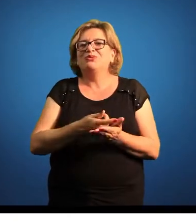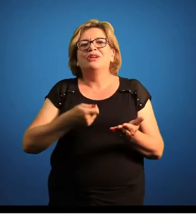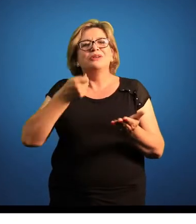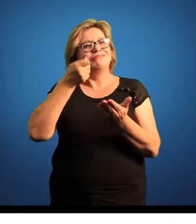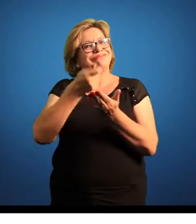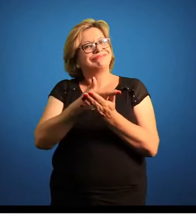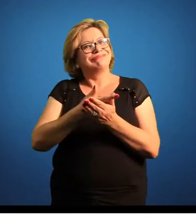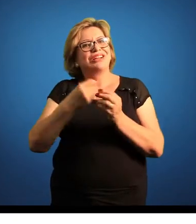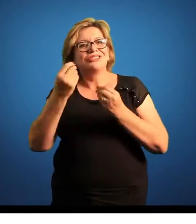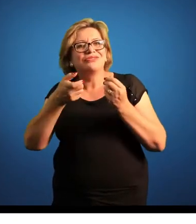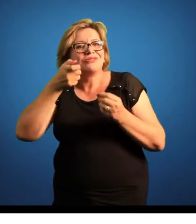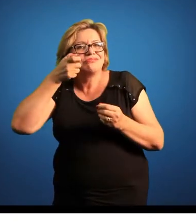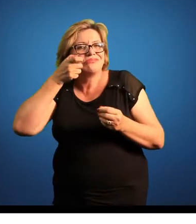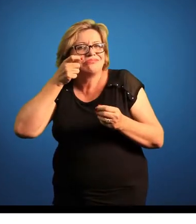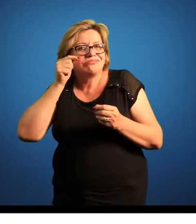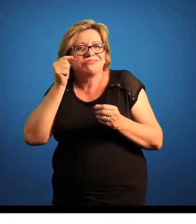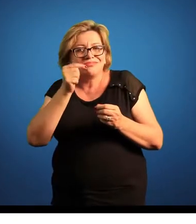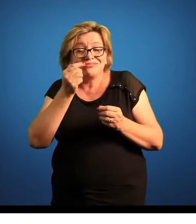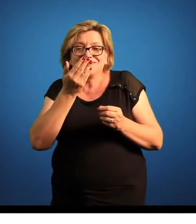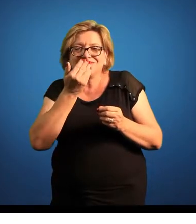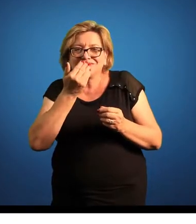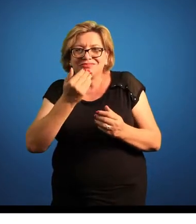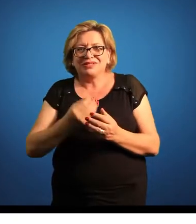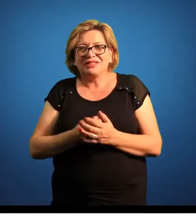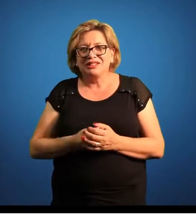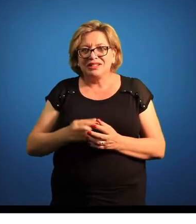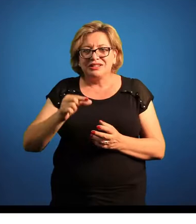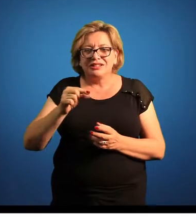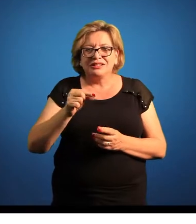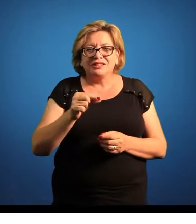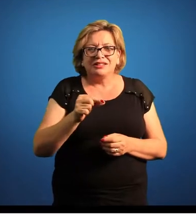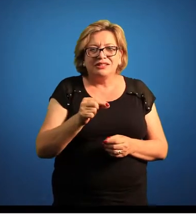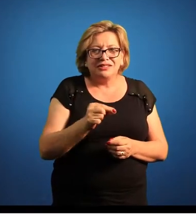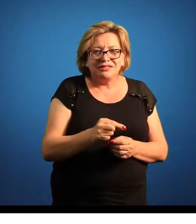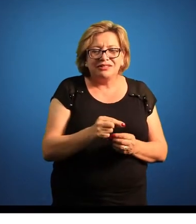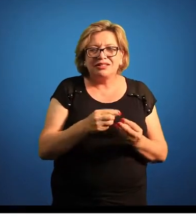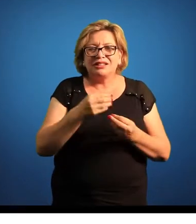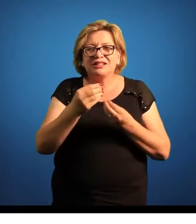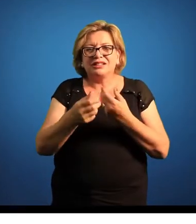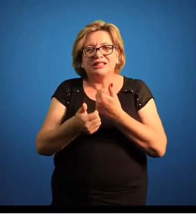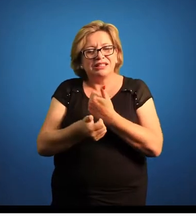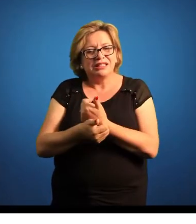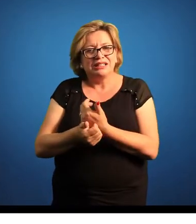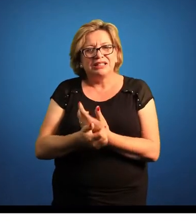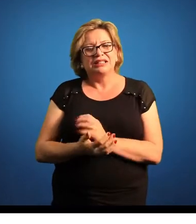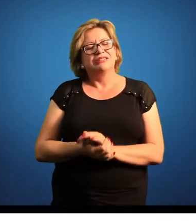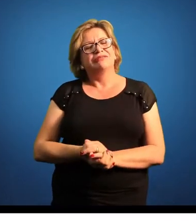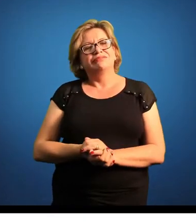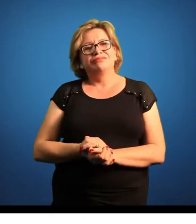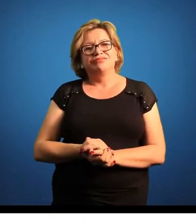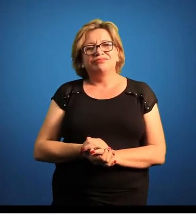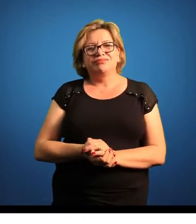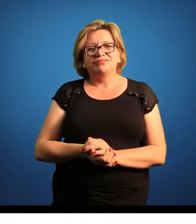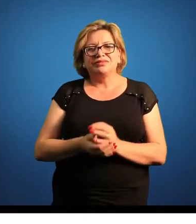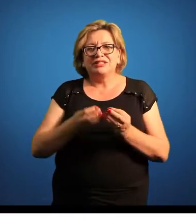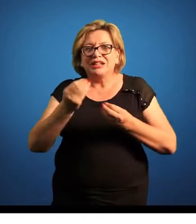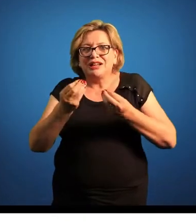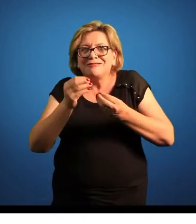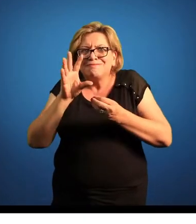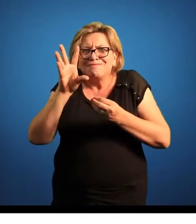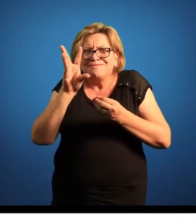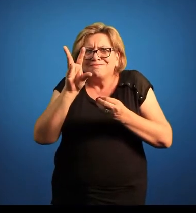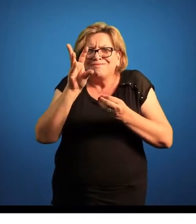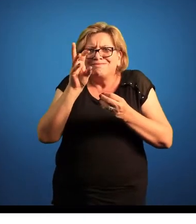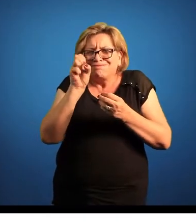observar ela se alimentando, né? Chegando com uma pinça, né, próximo a ela, ela já tende a segurar